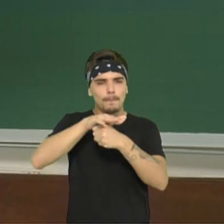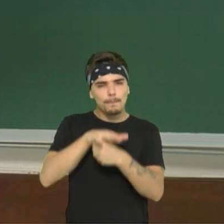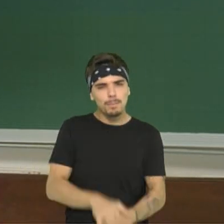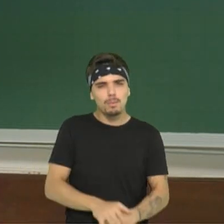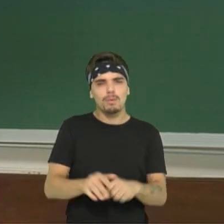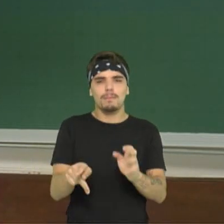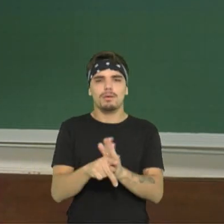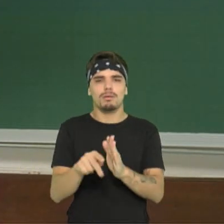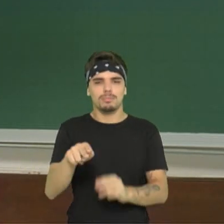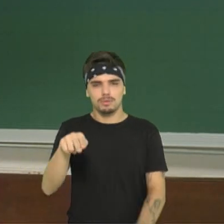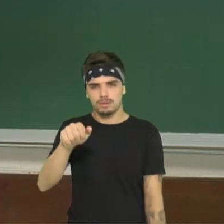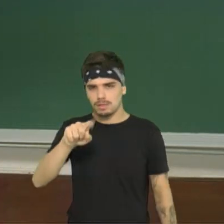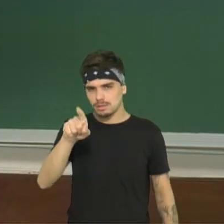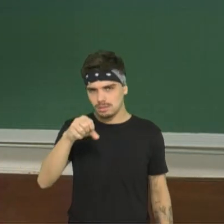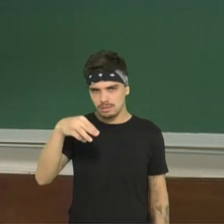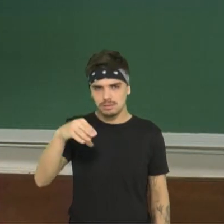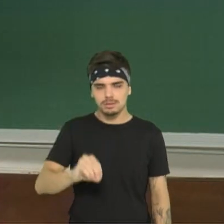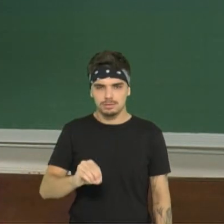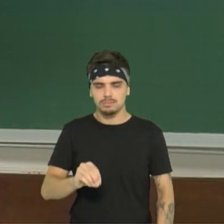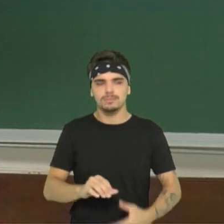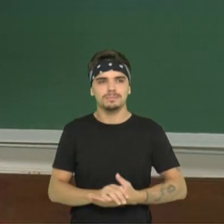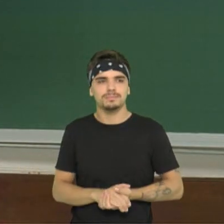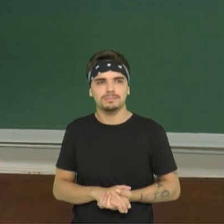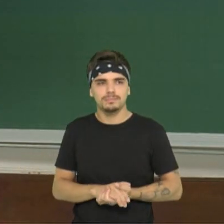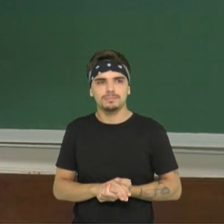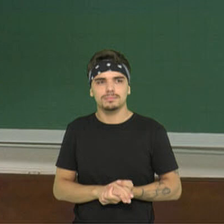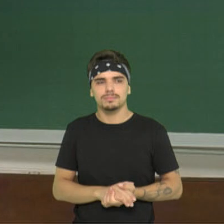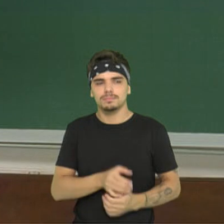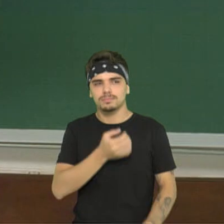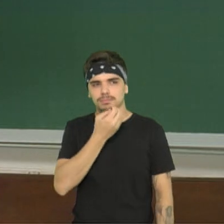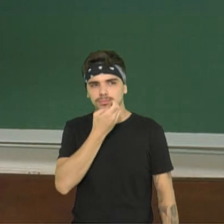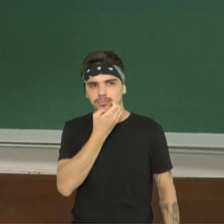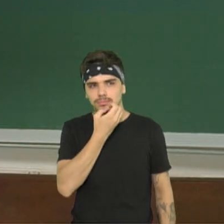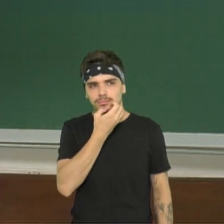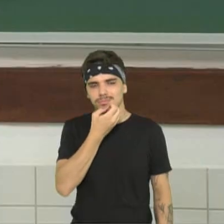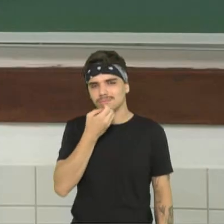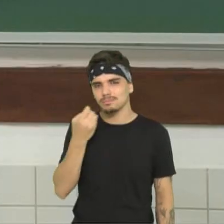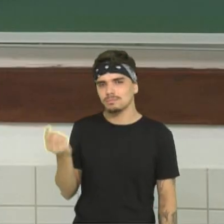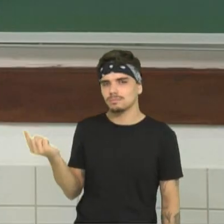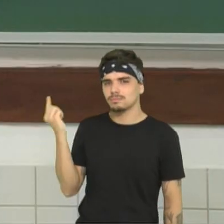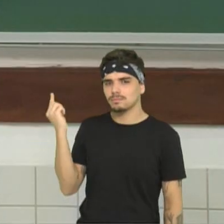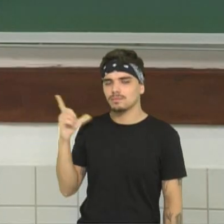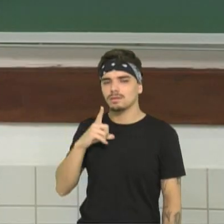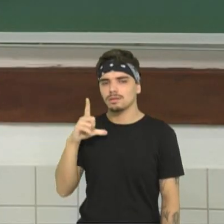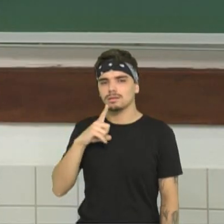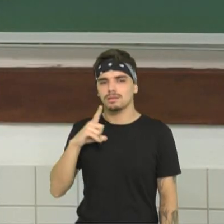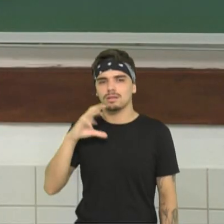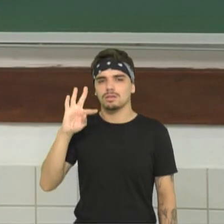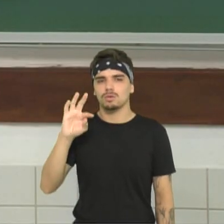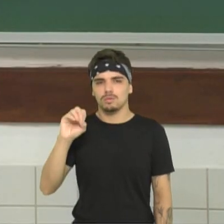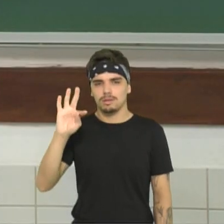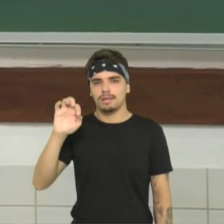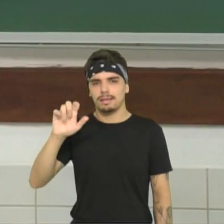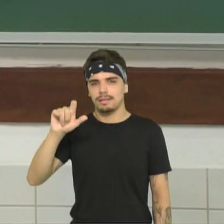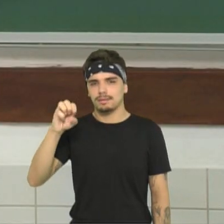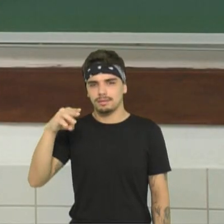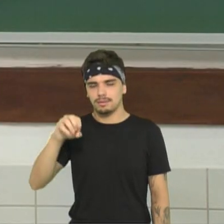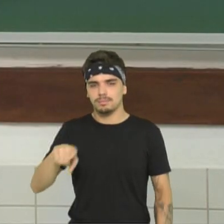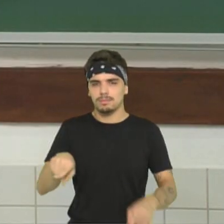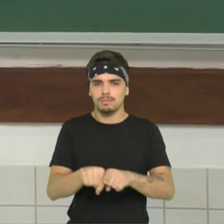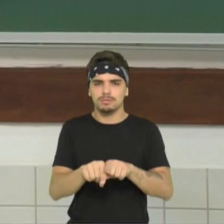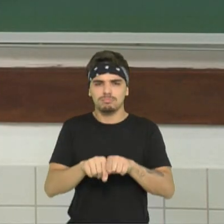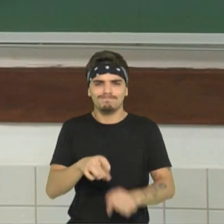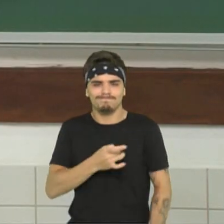pelo nazismo alemão e o antissemitismo. Bom, aqui então o totalitarismo e o terror, mais